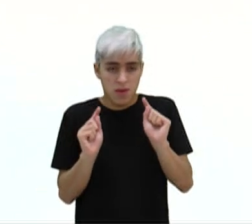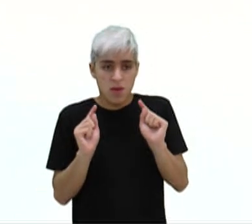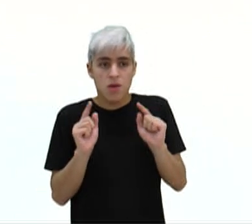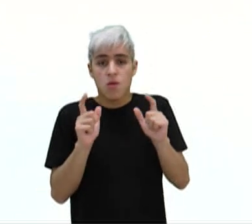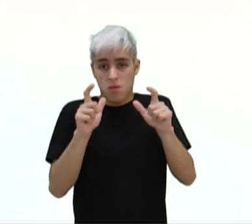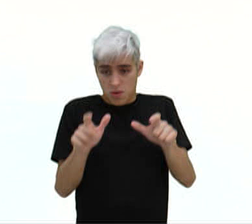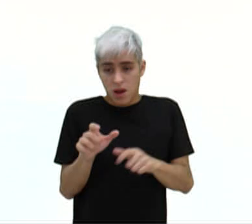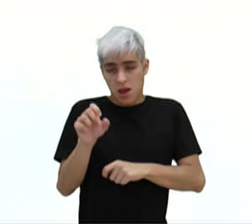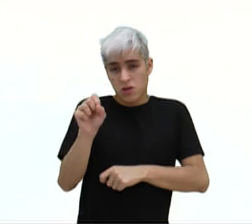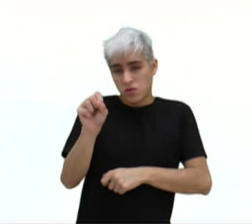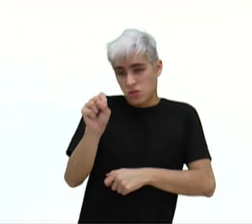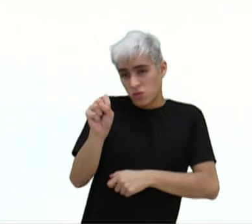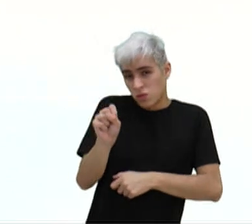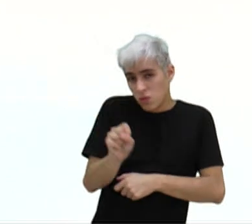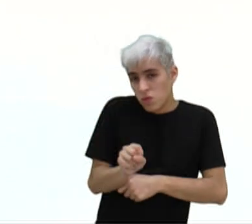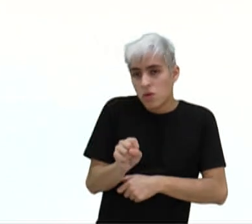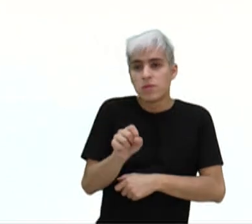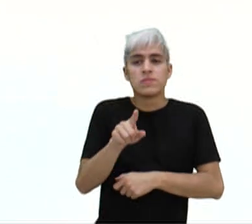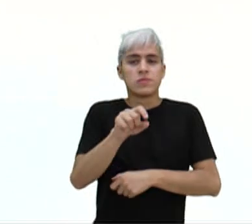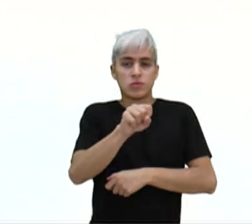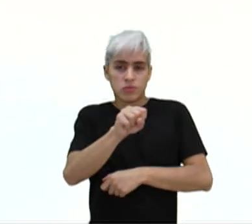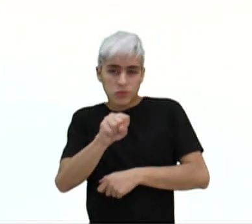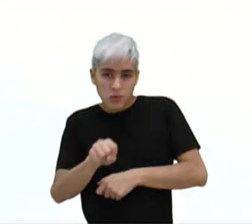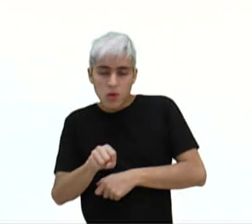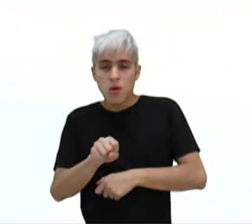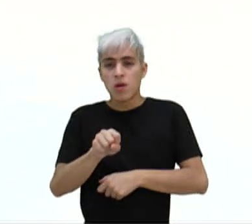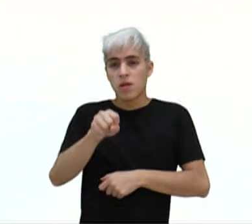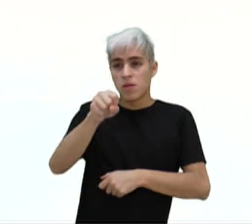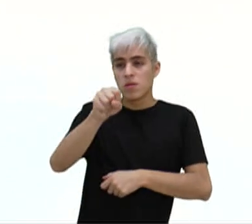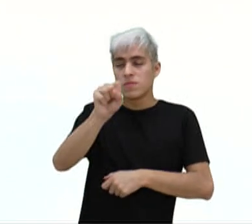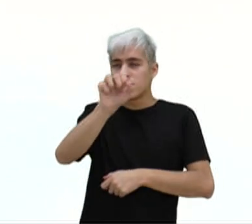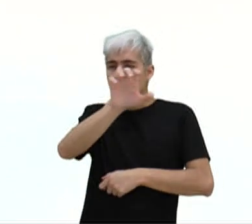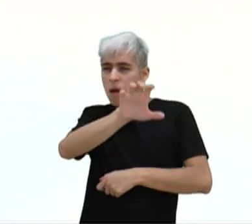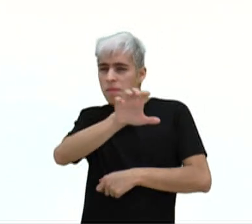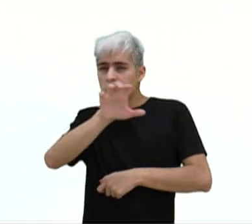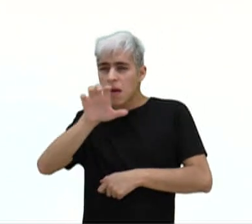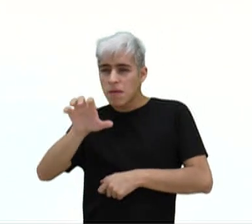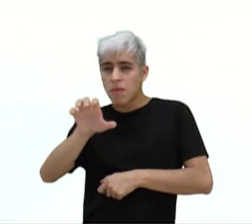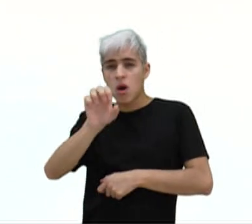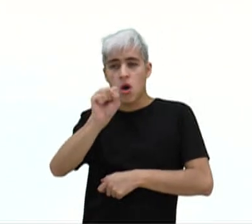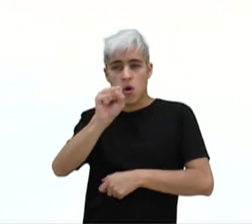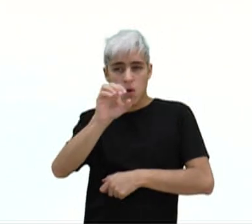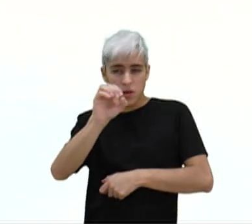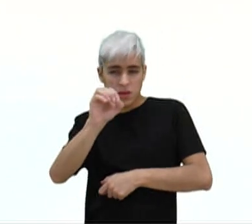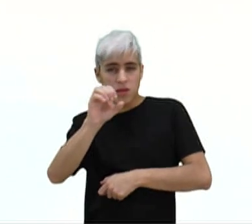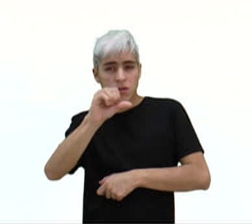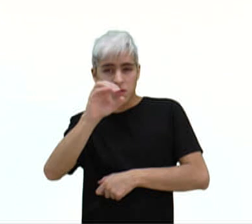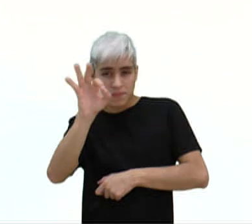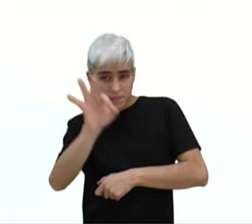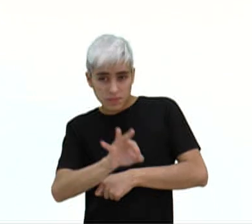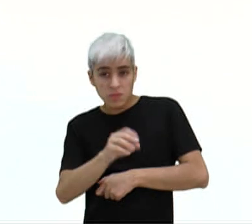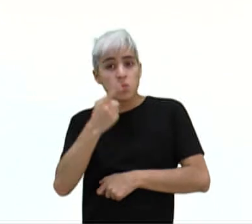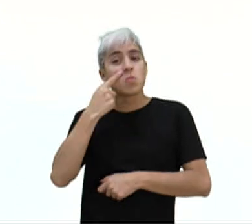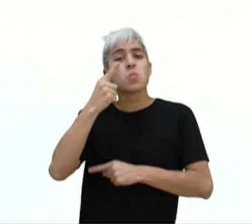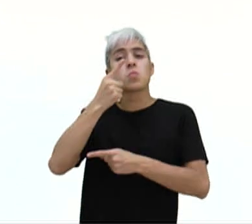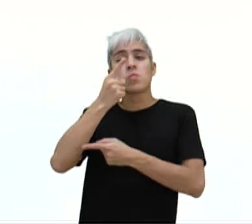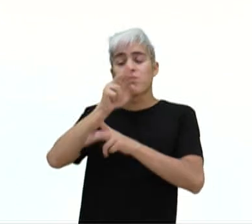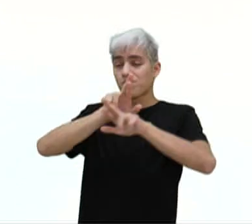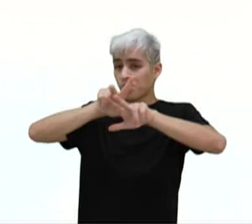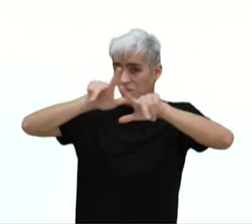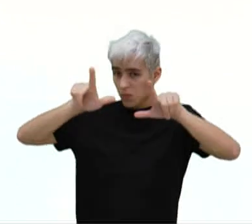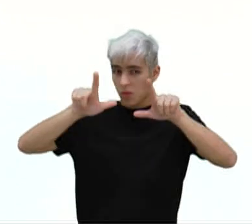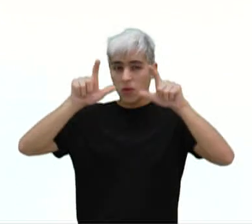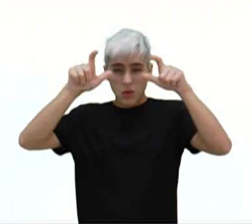região sudeste, a região sul, centro-oeste, nordeste, na casa dos 80% e 90%, e aí nós vemos que